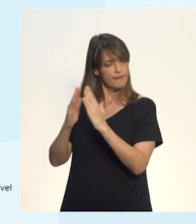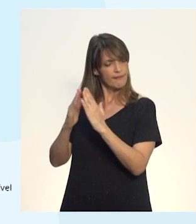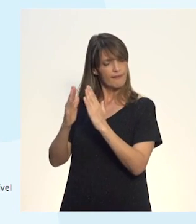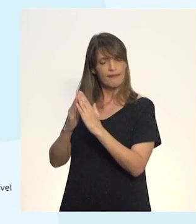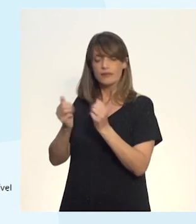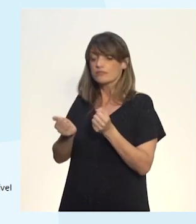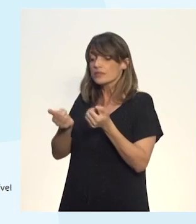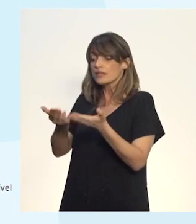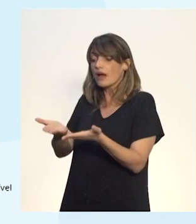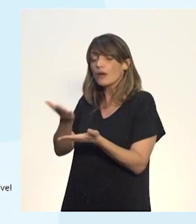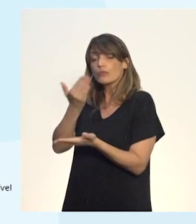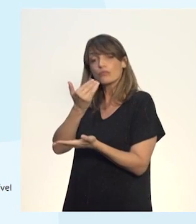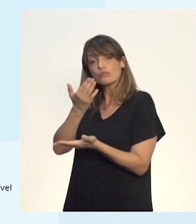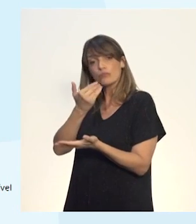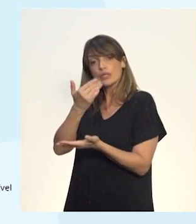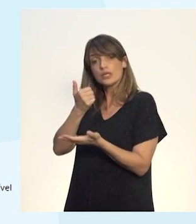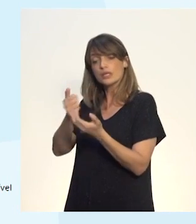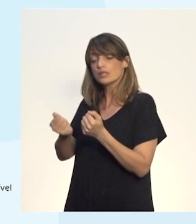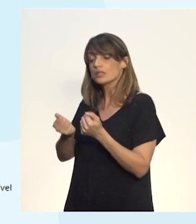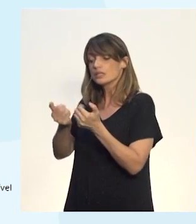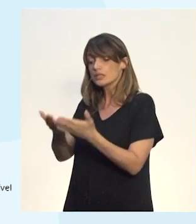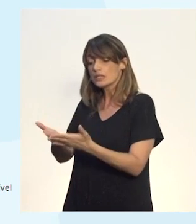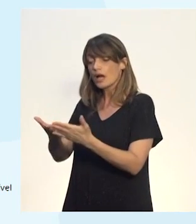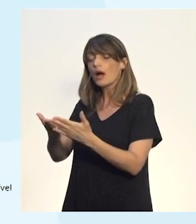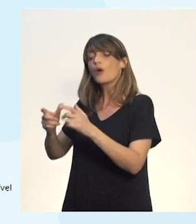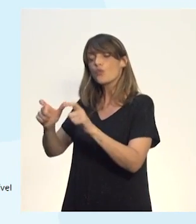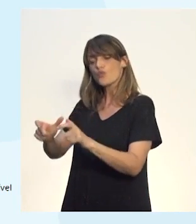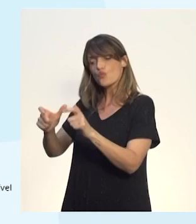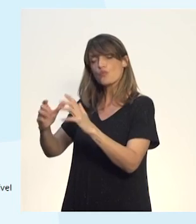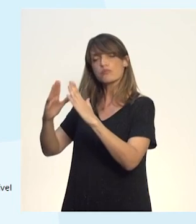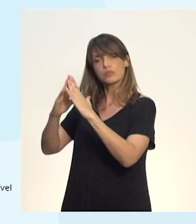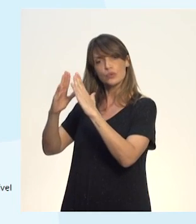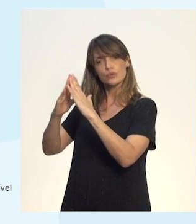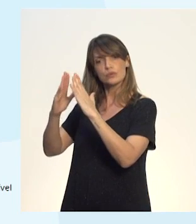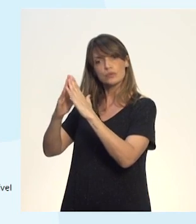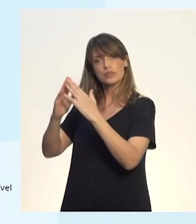oferece comida, oferece teto.